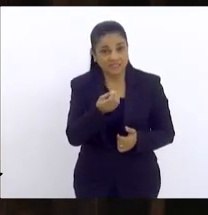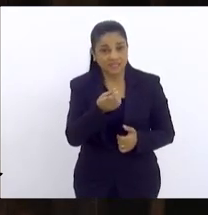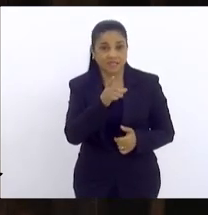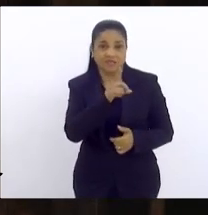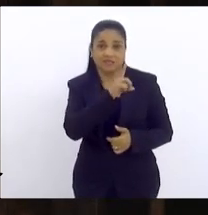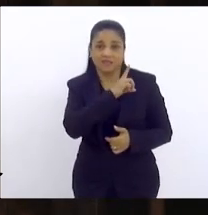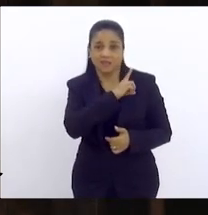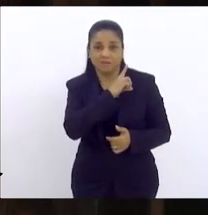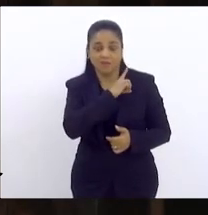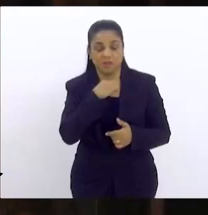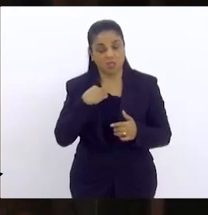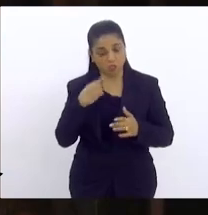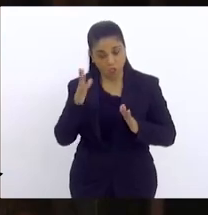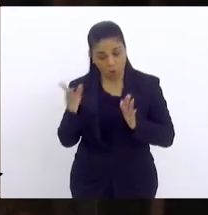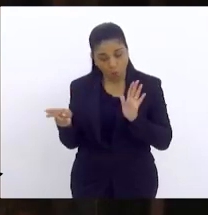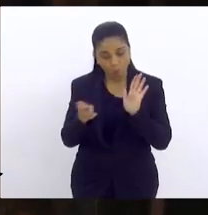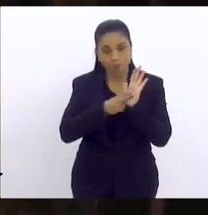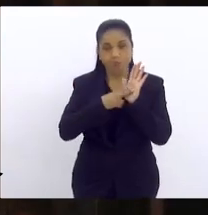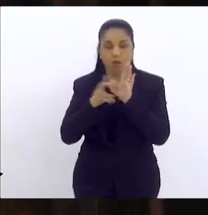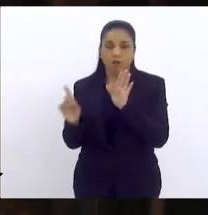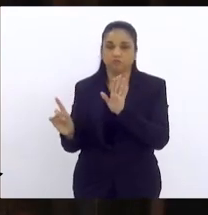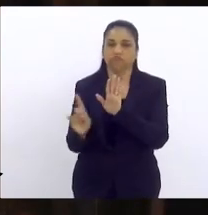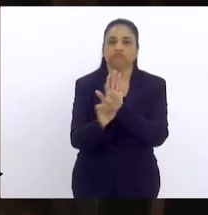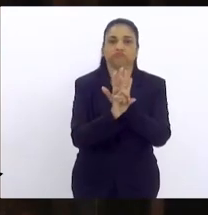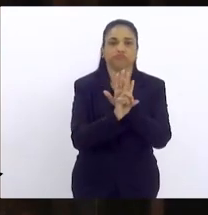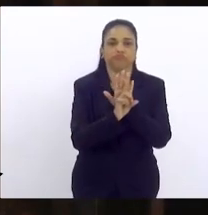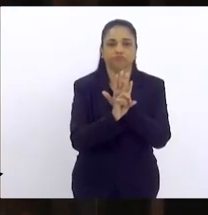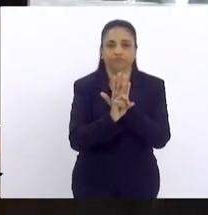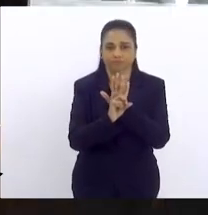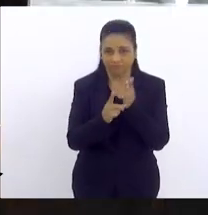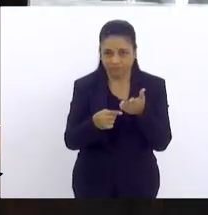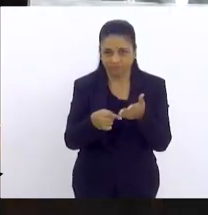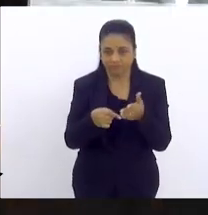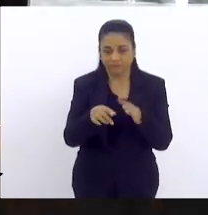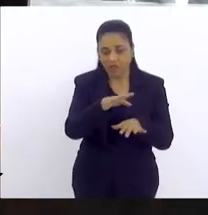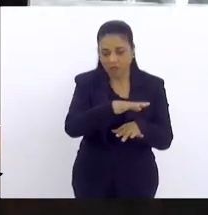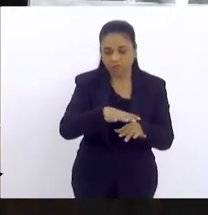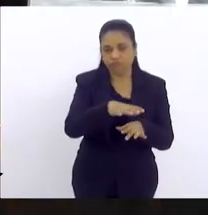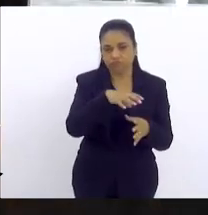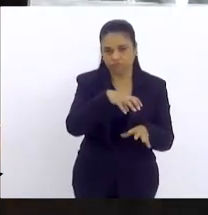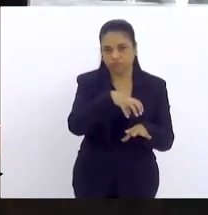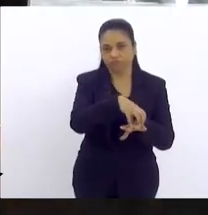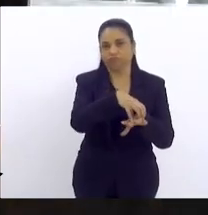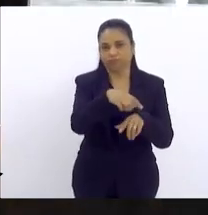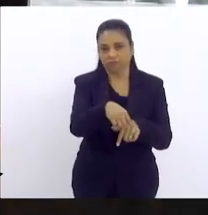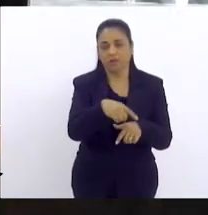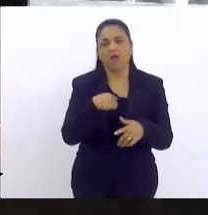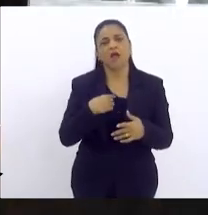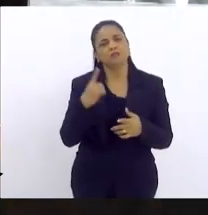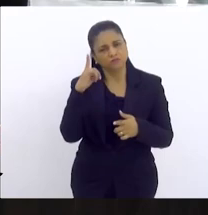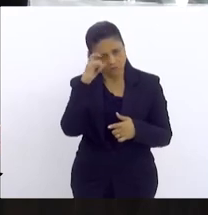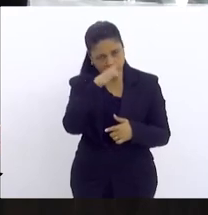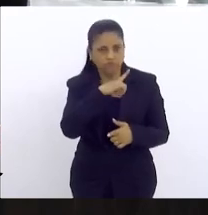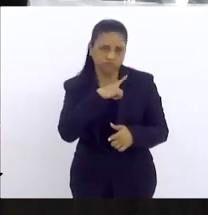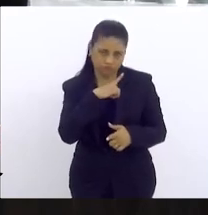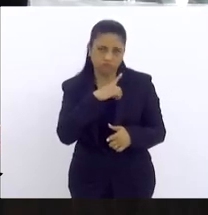estive desde que eu assumiu o comando aquela unidade apesar de toda a nossa dificuldade